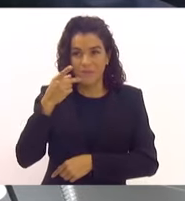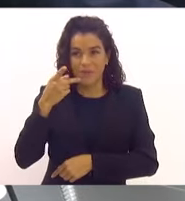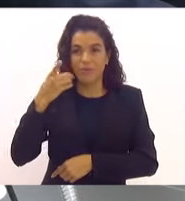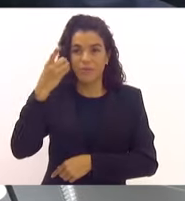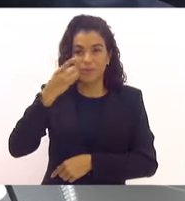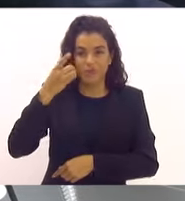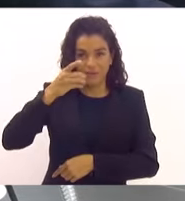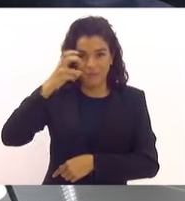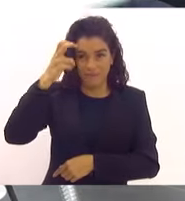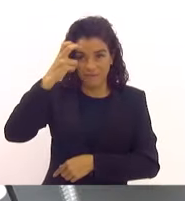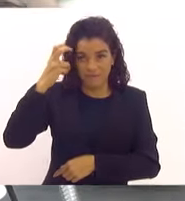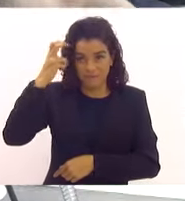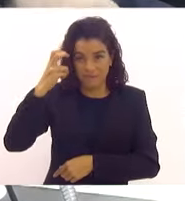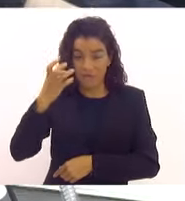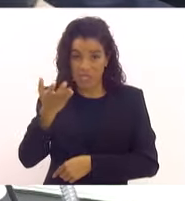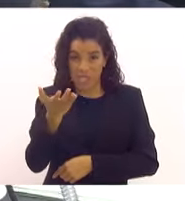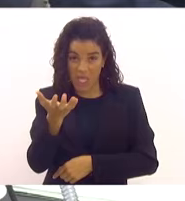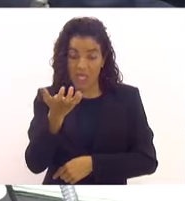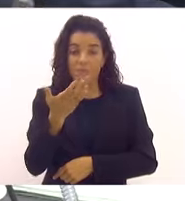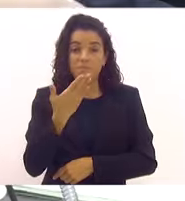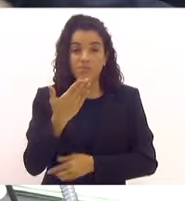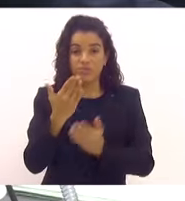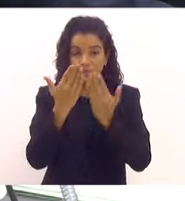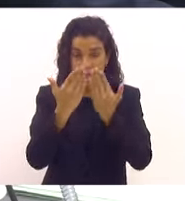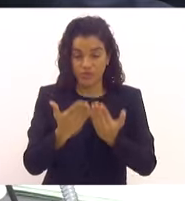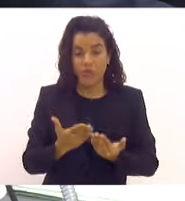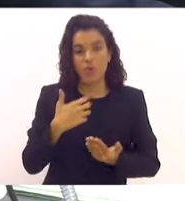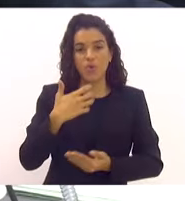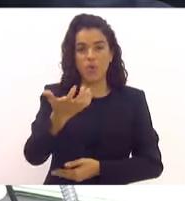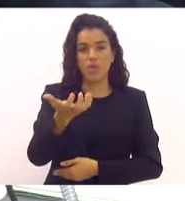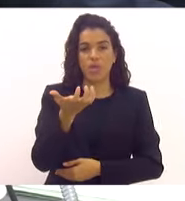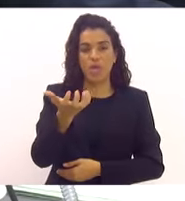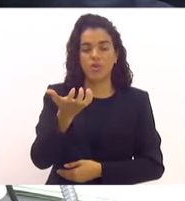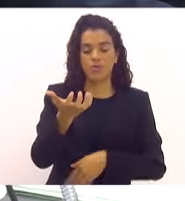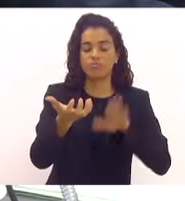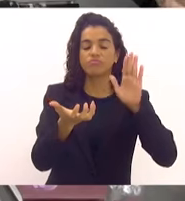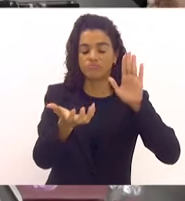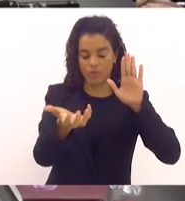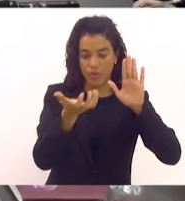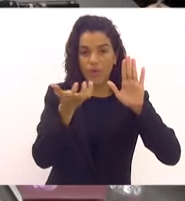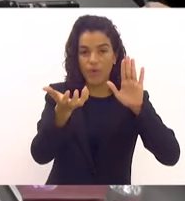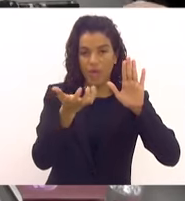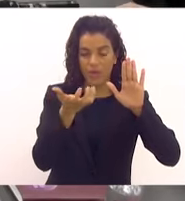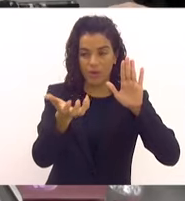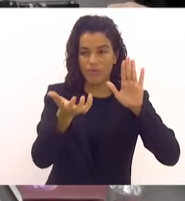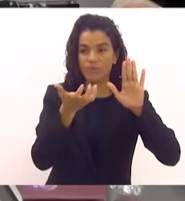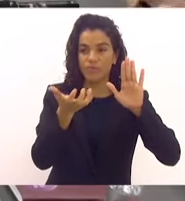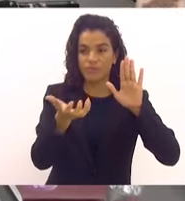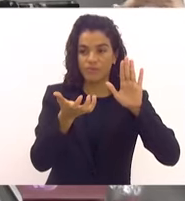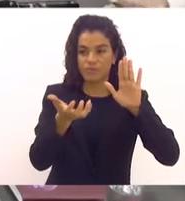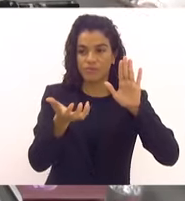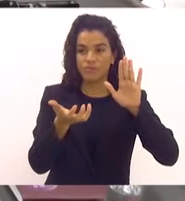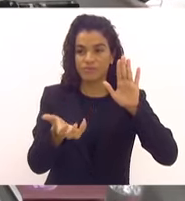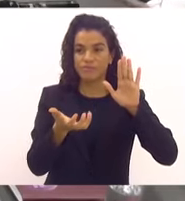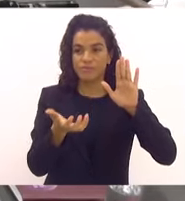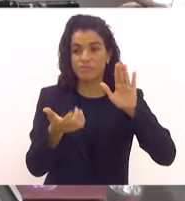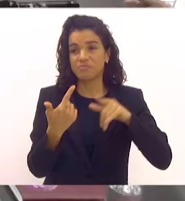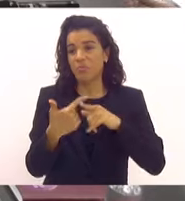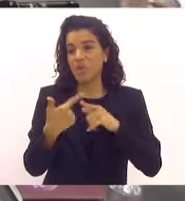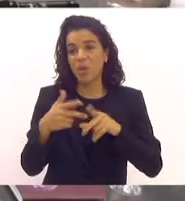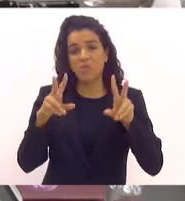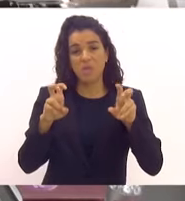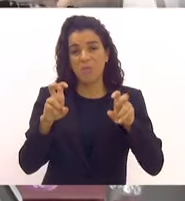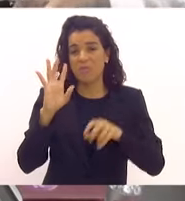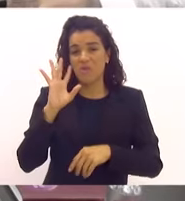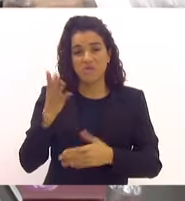Se a deputada Verônica quiser pedir vista da matéria, e aí a gente dá vista compartilhada aos demais. Eu gostaria, presidente. E acelera a discussão. Acho que é um tema que não vai se resolver